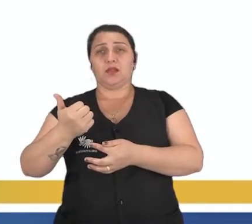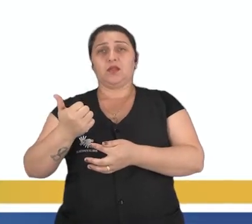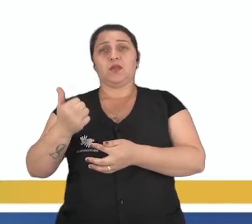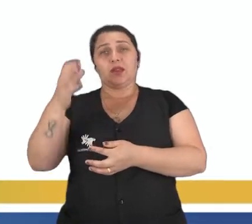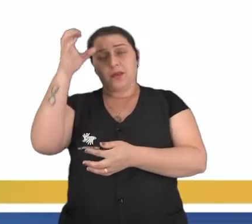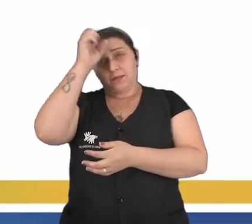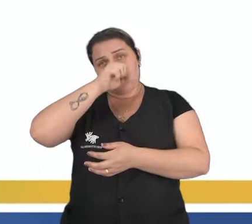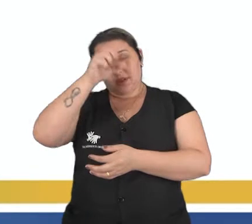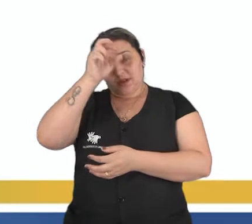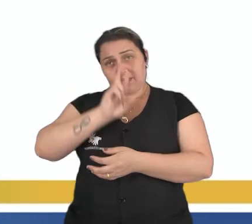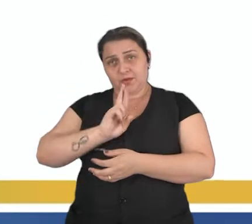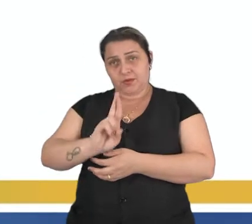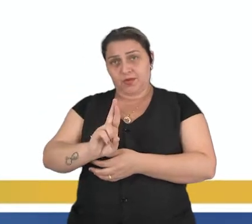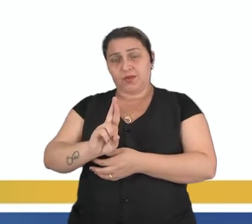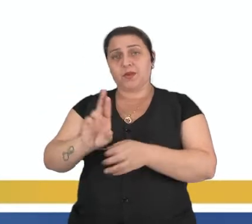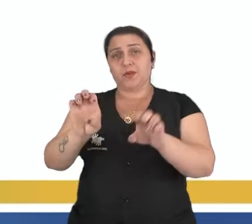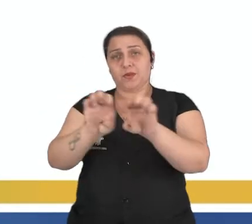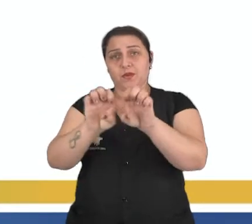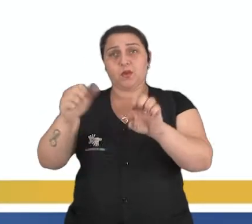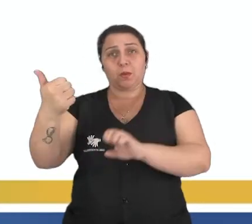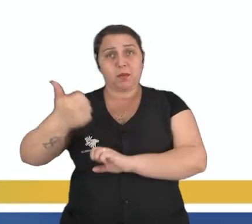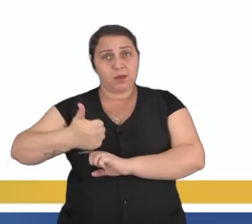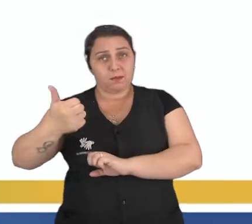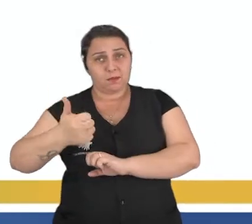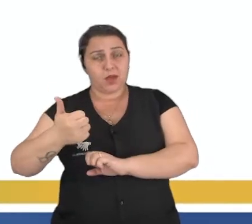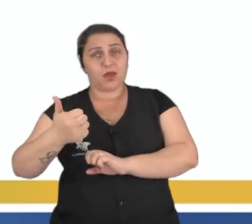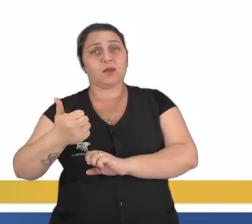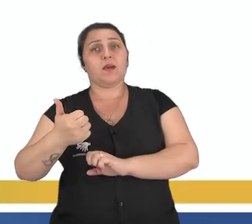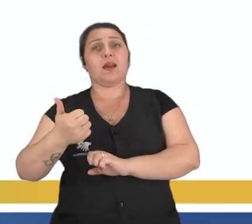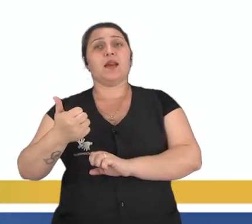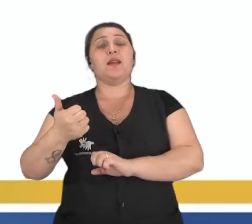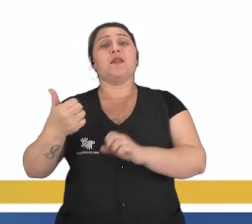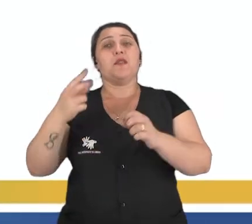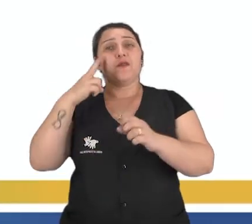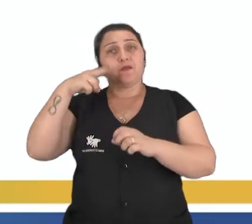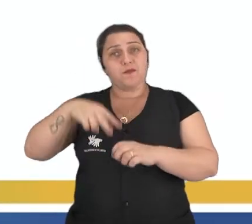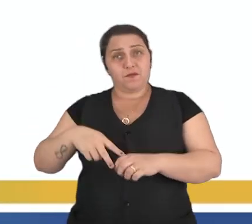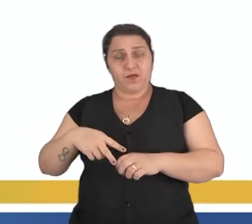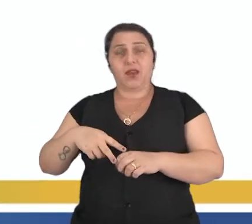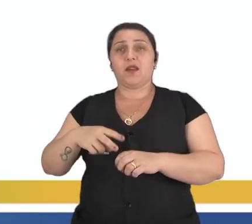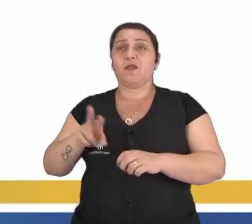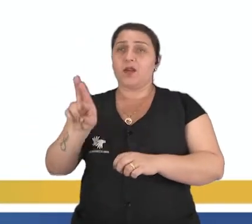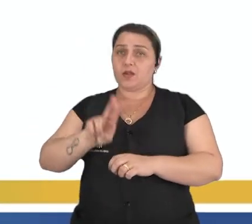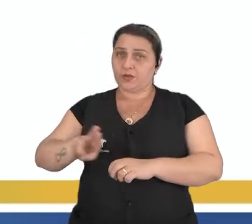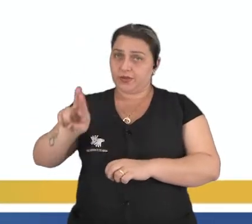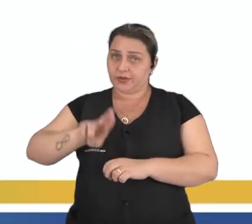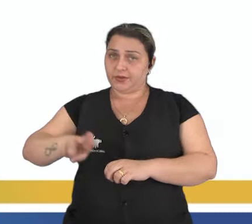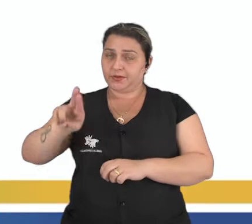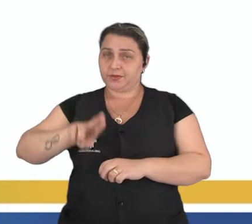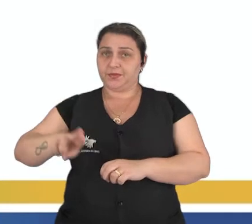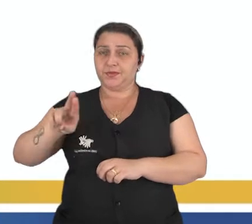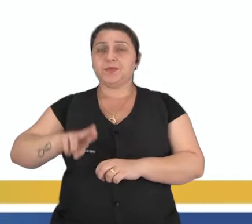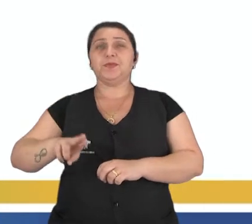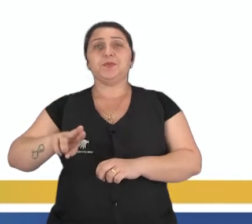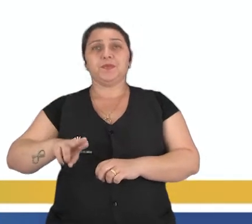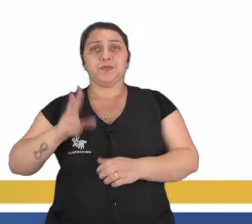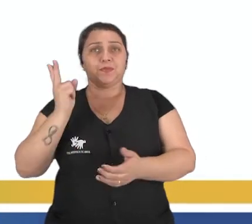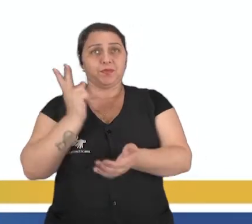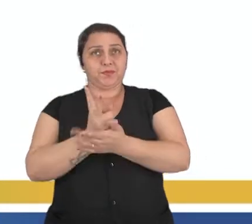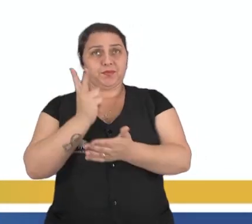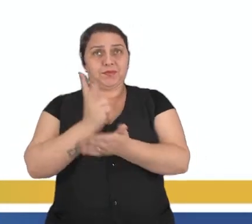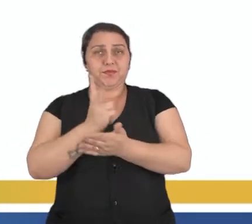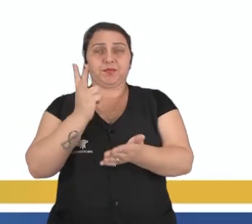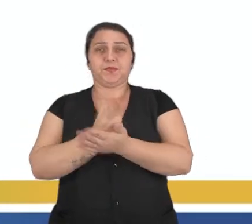lá, você resolve eles usando equações do primeiro grau. Esses que nós vamos ver aqui, a gente vai usar, a gente provavelmente sempre vai